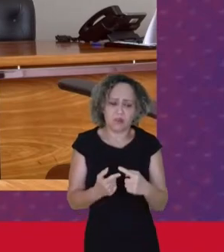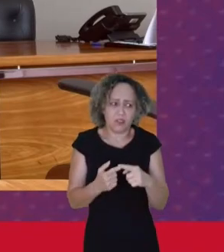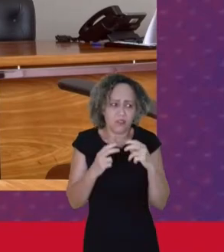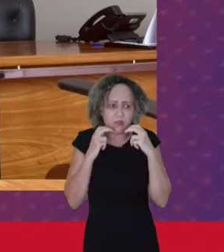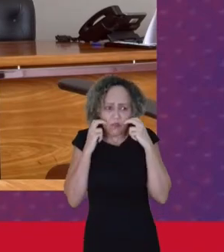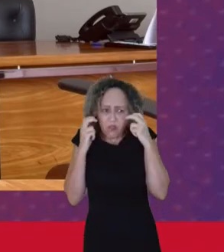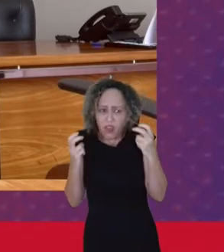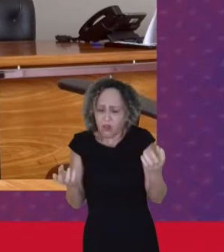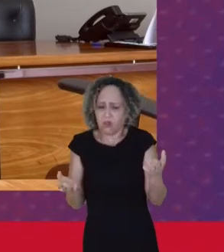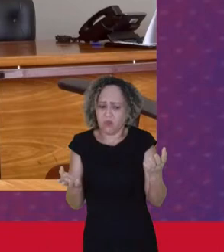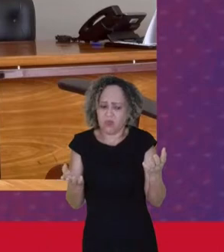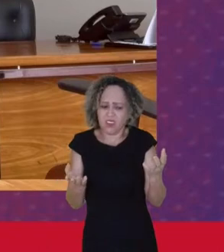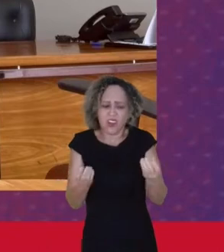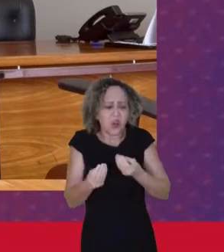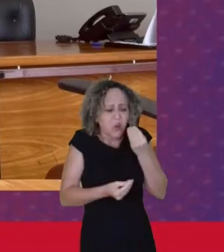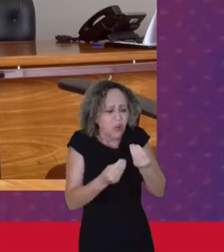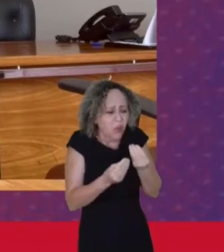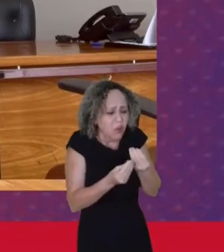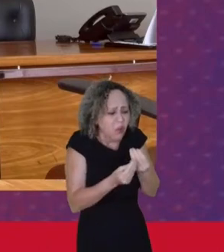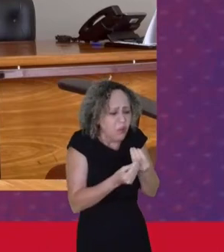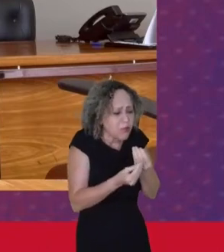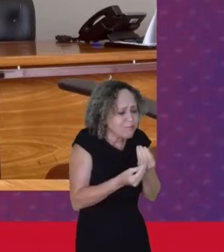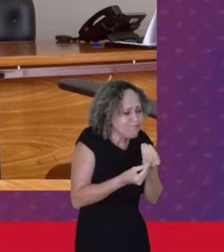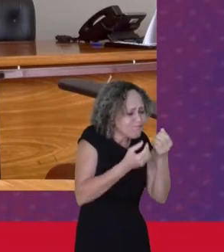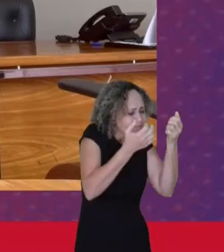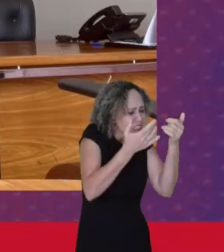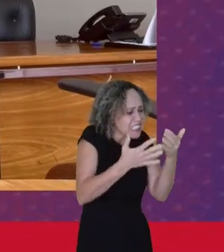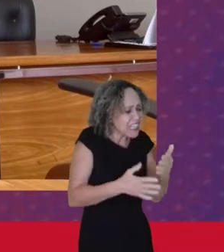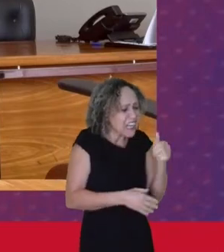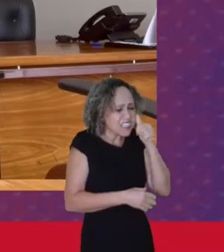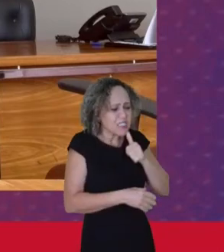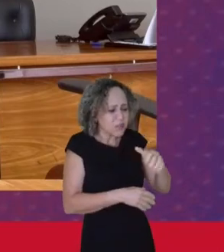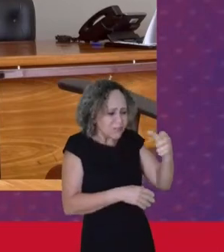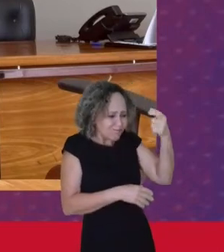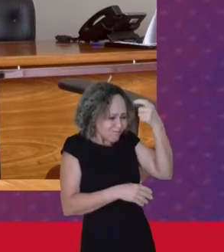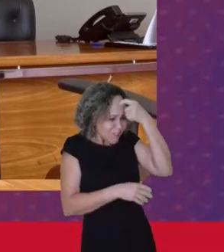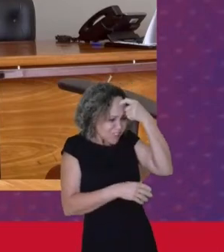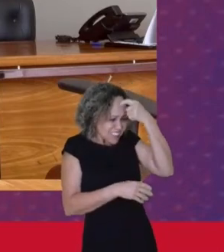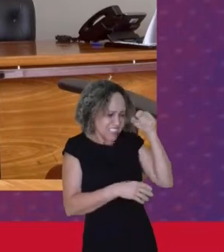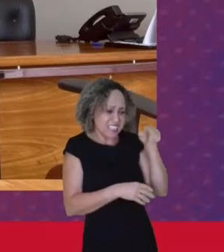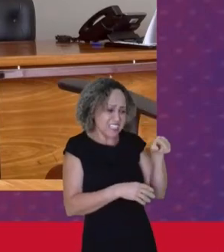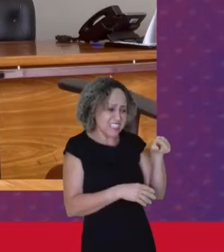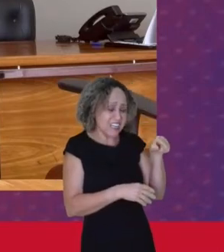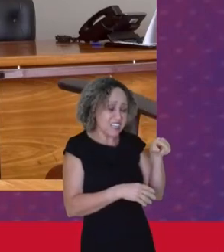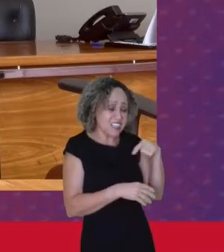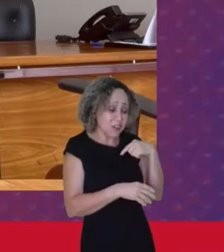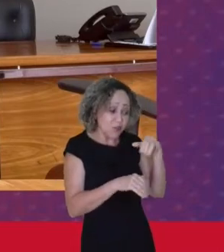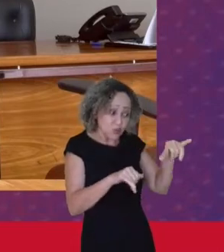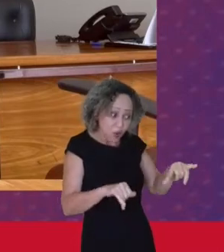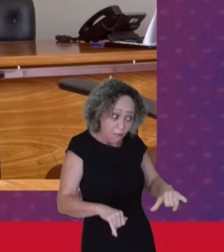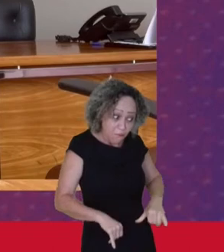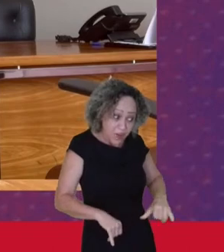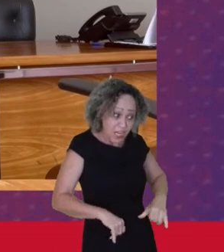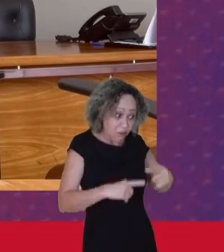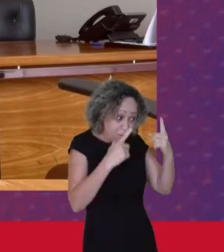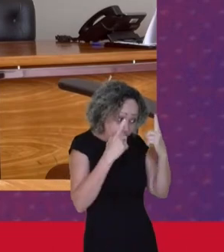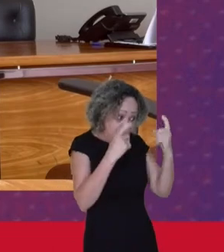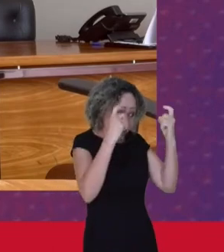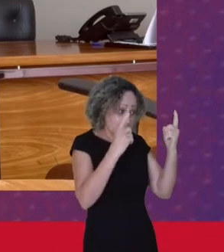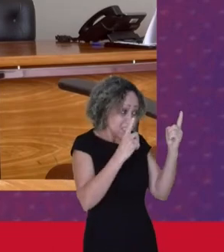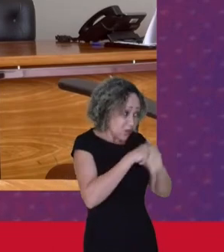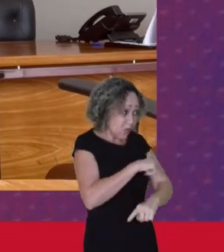violação de direitos humanos, que tinha uma plataforma para denunciar de forma anônima, e com